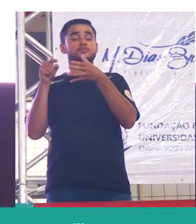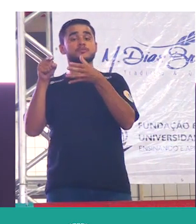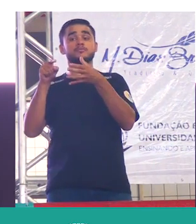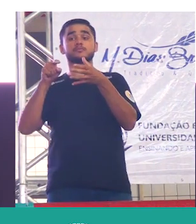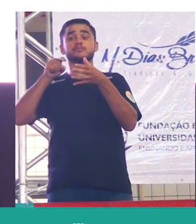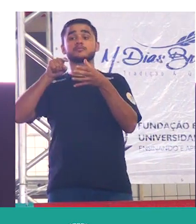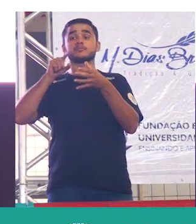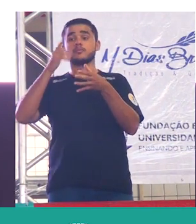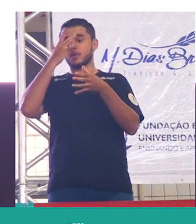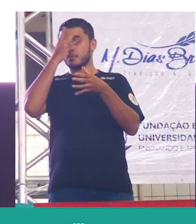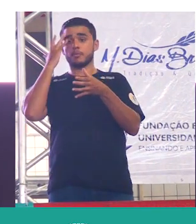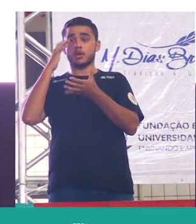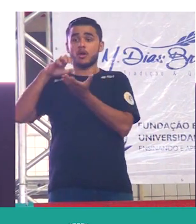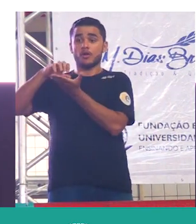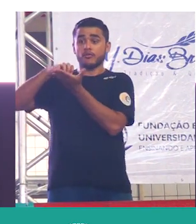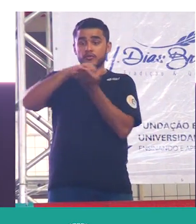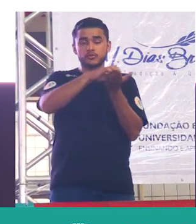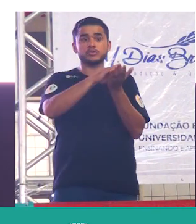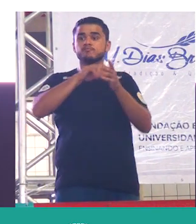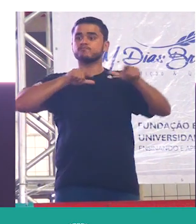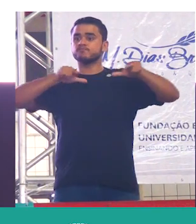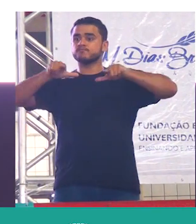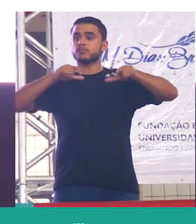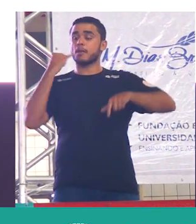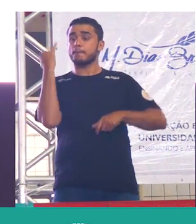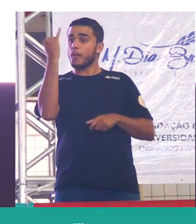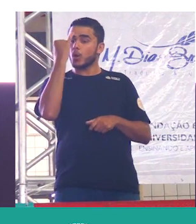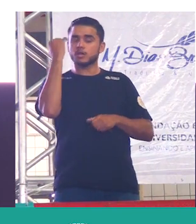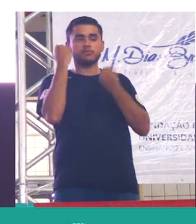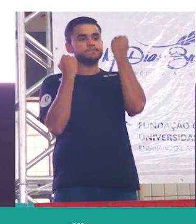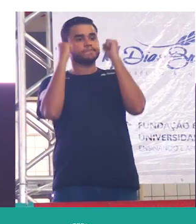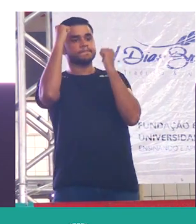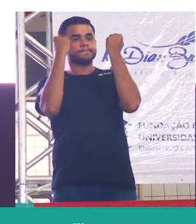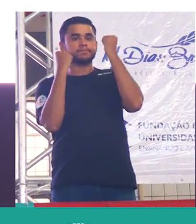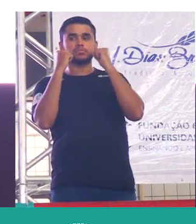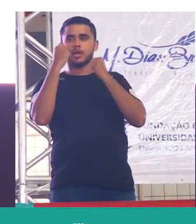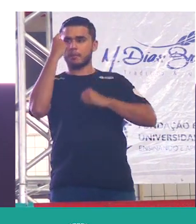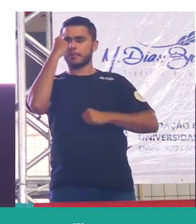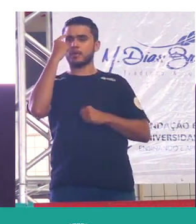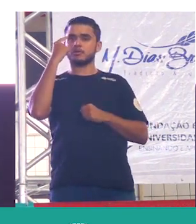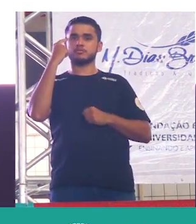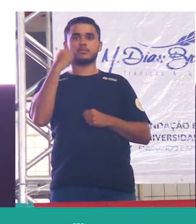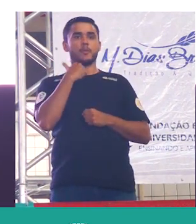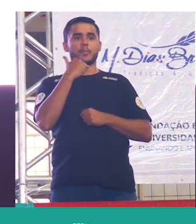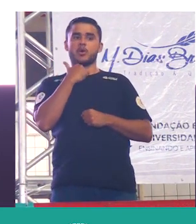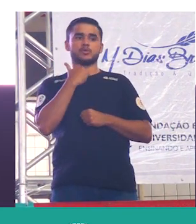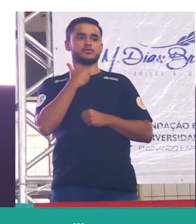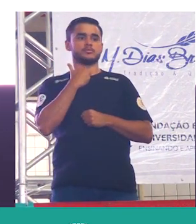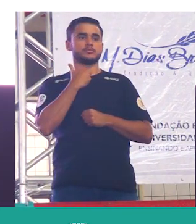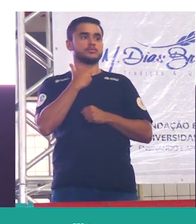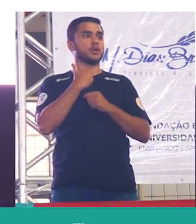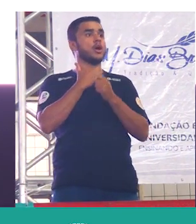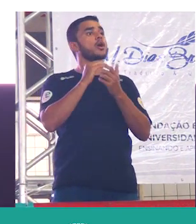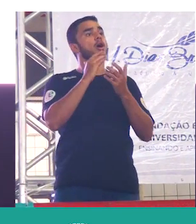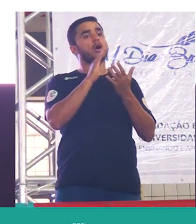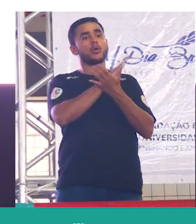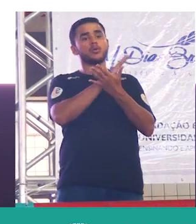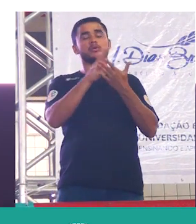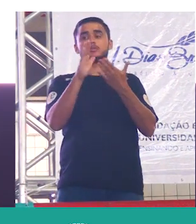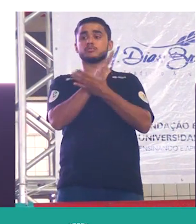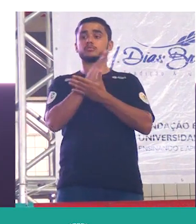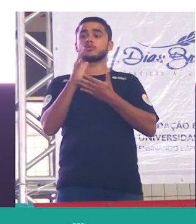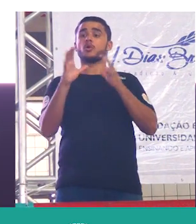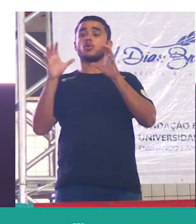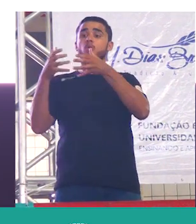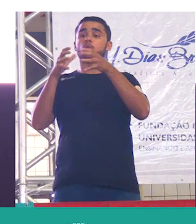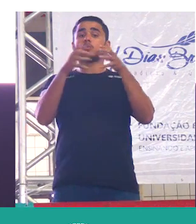fossem essenciais à sociedade, fecha aspas. Uma lei depois veio regulando que categorias